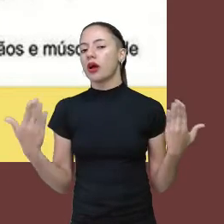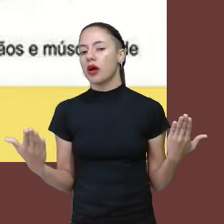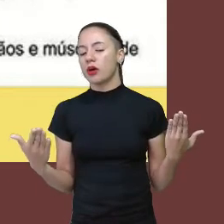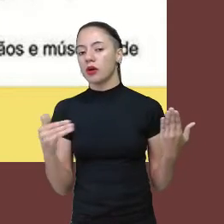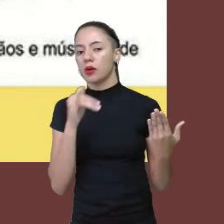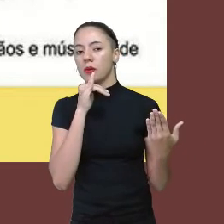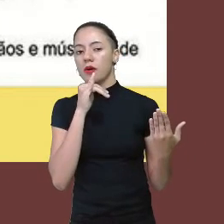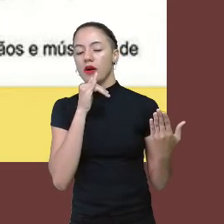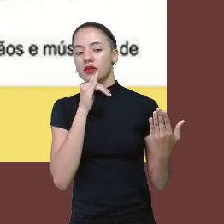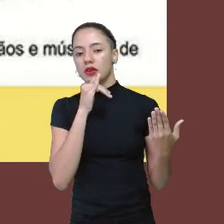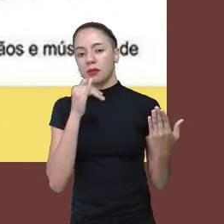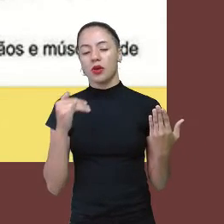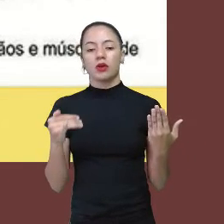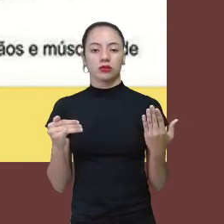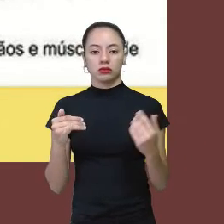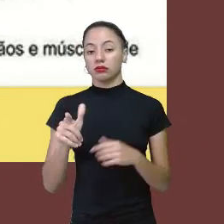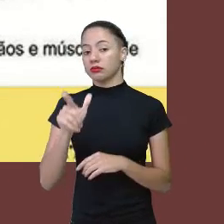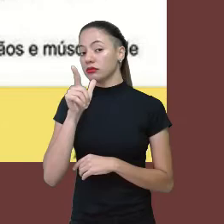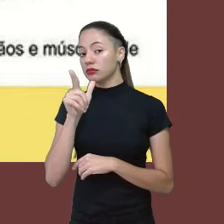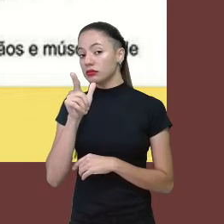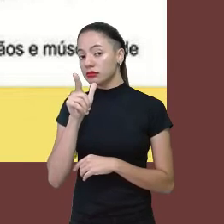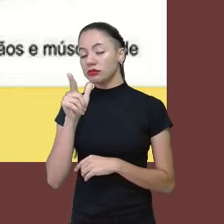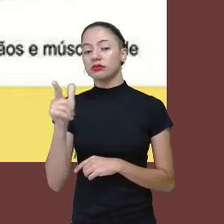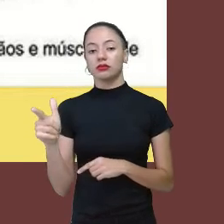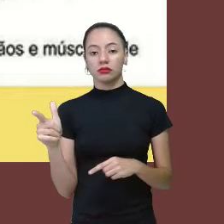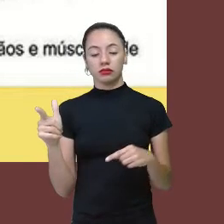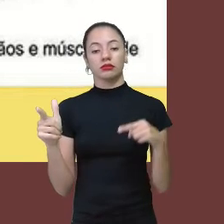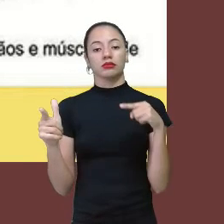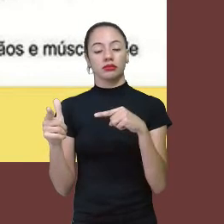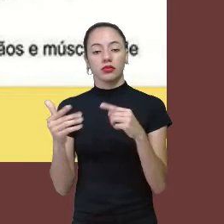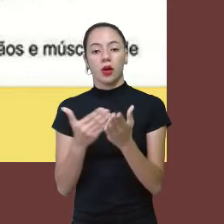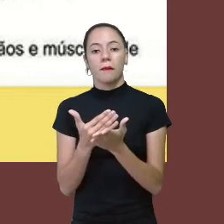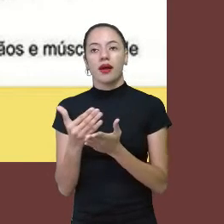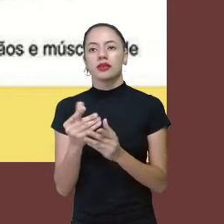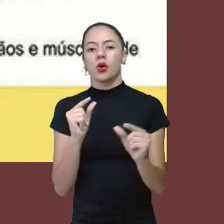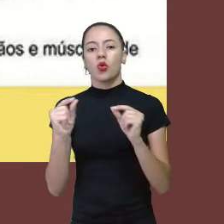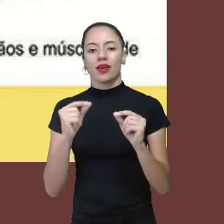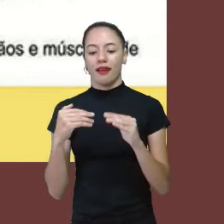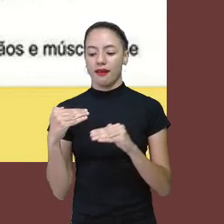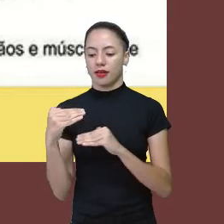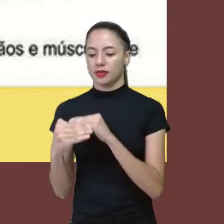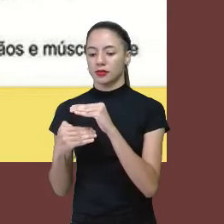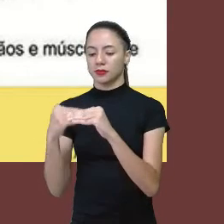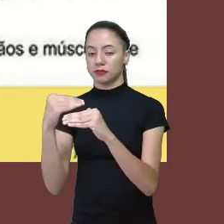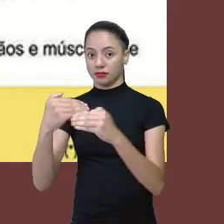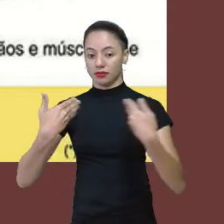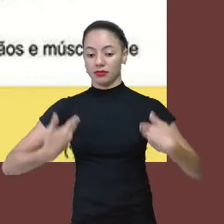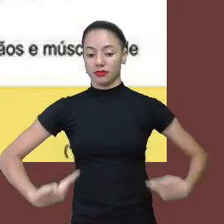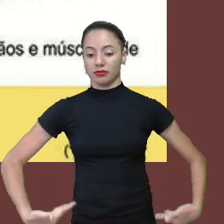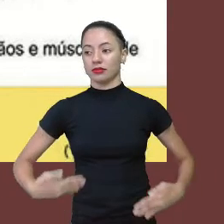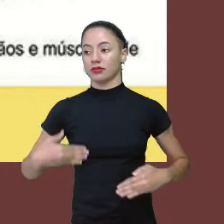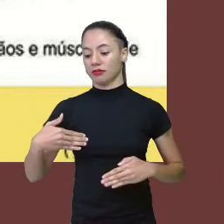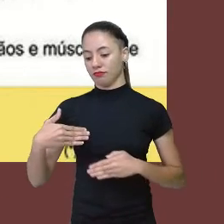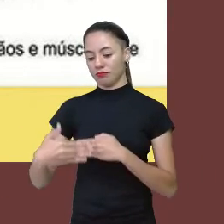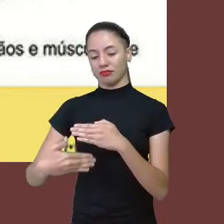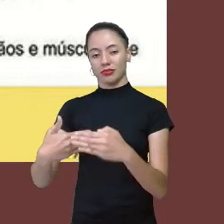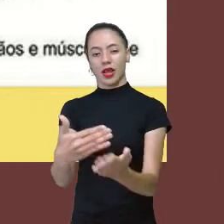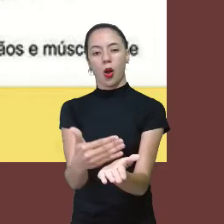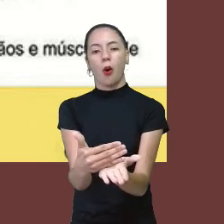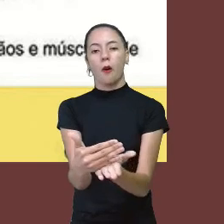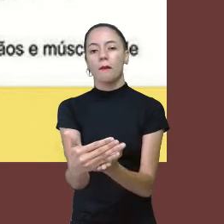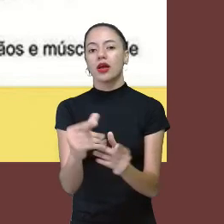aparelho reprodutivo ele começa a amadurecer, né? Então a puberdade é justamente esse começo,